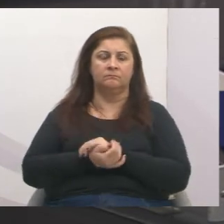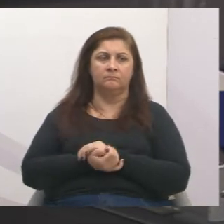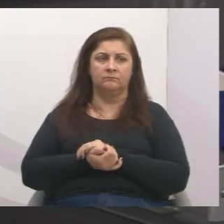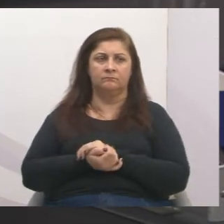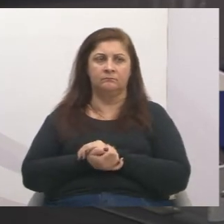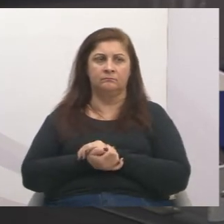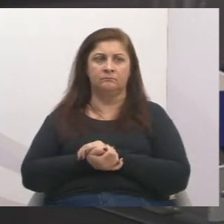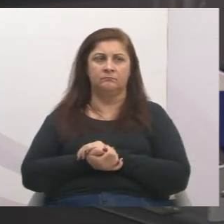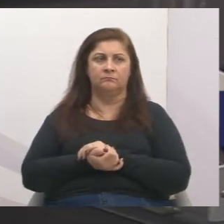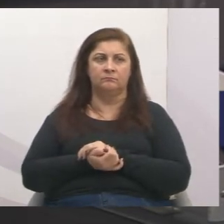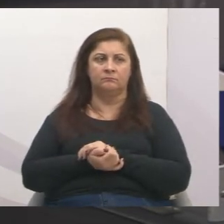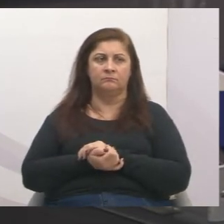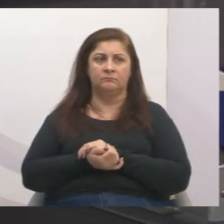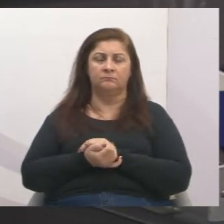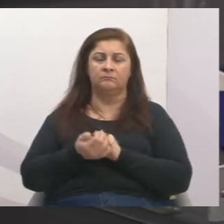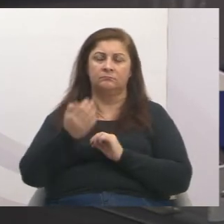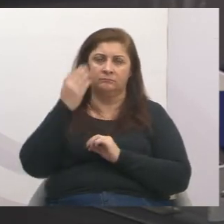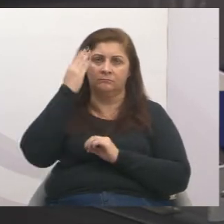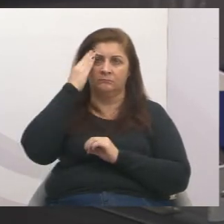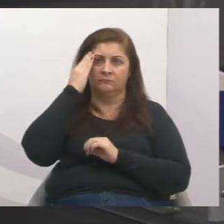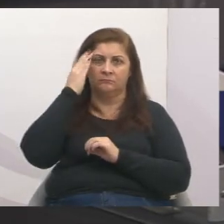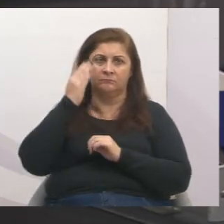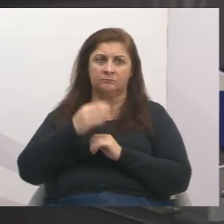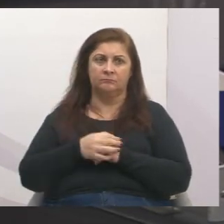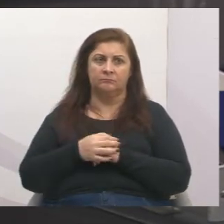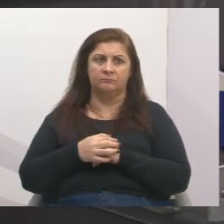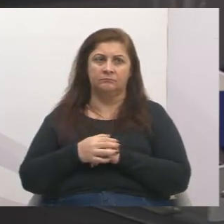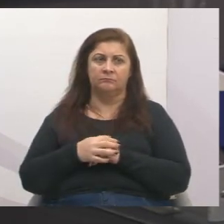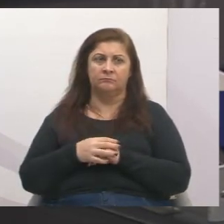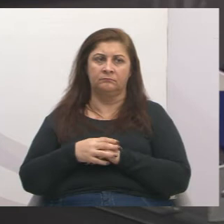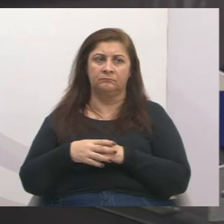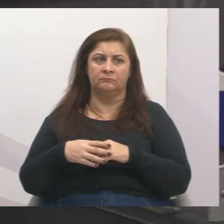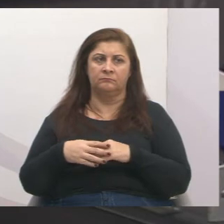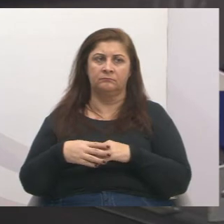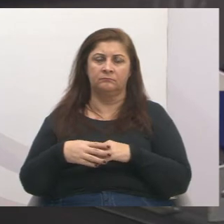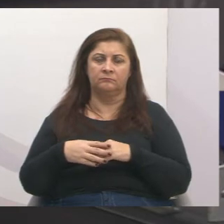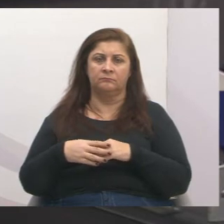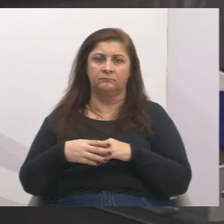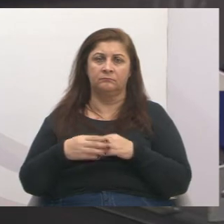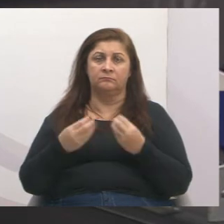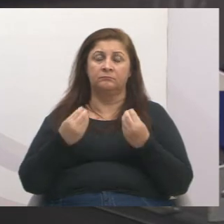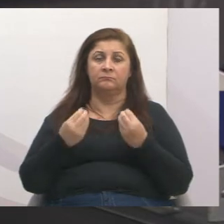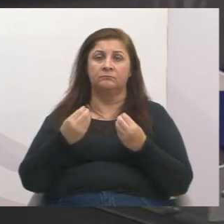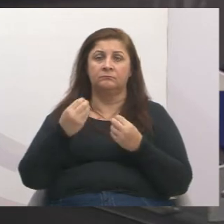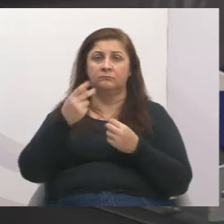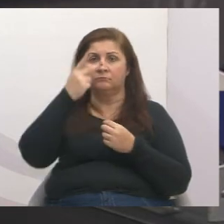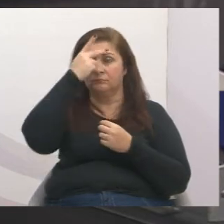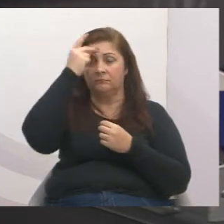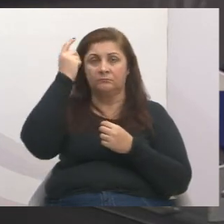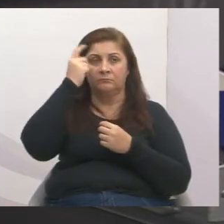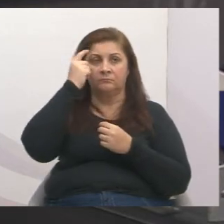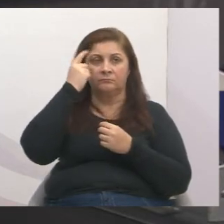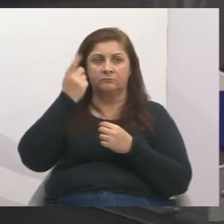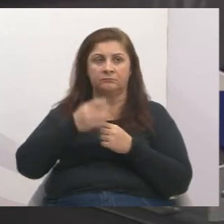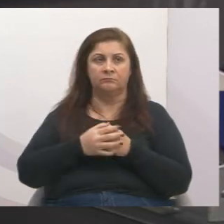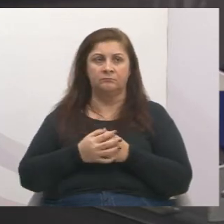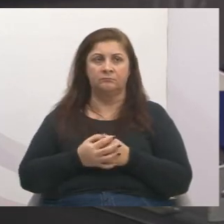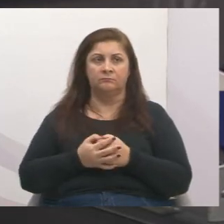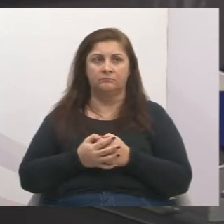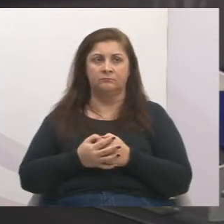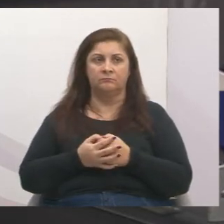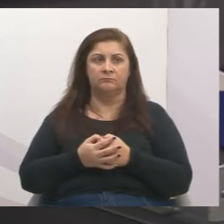mês. Então, eu sei perfeitamente o que passa nas cabeças dos aposentados com essa reforma, né, da